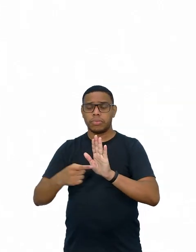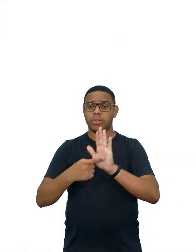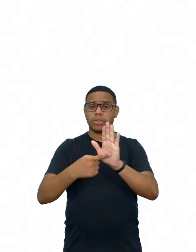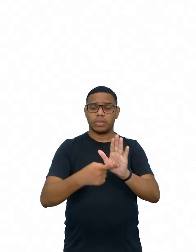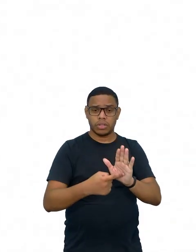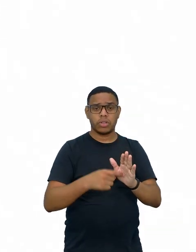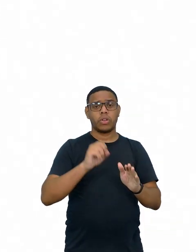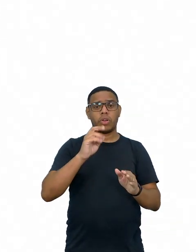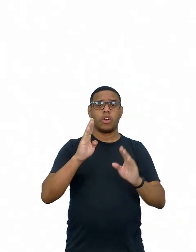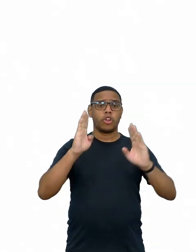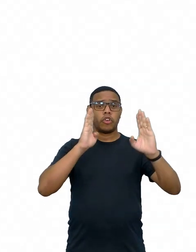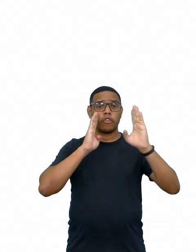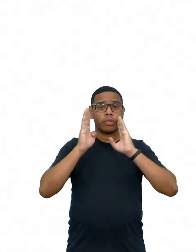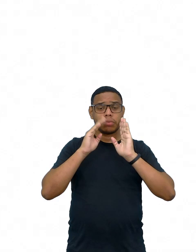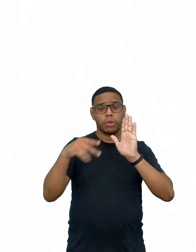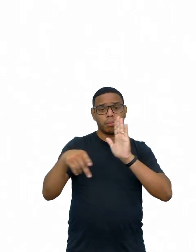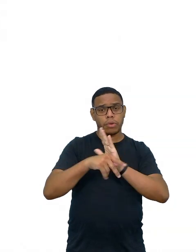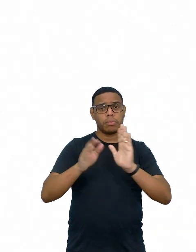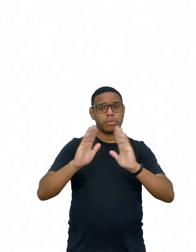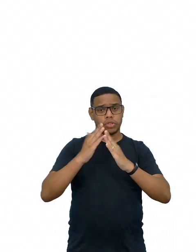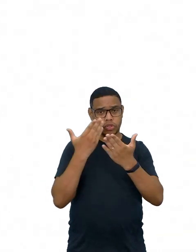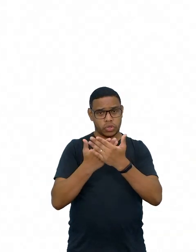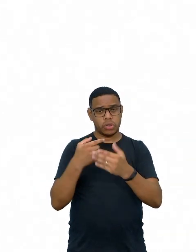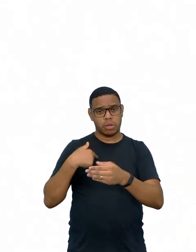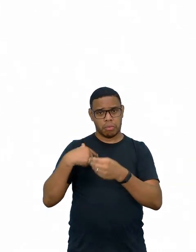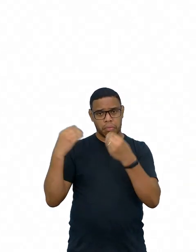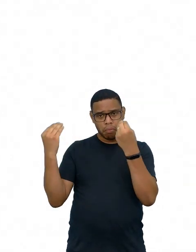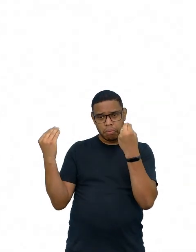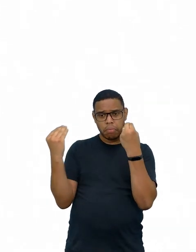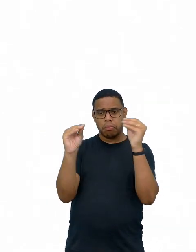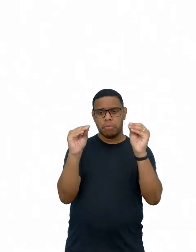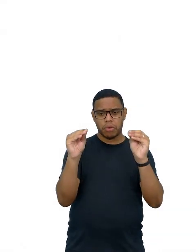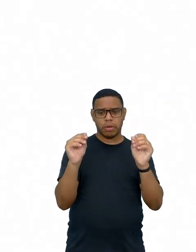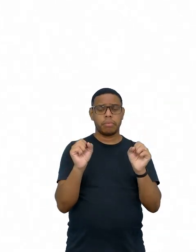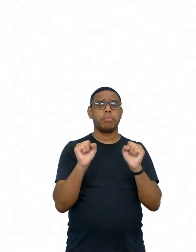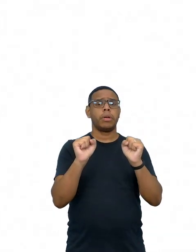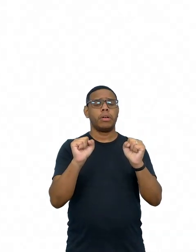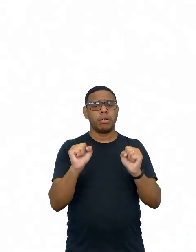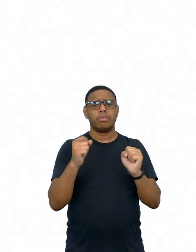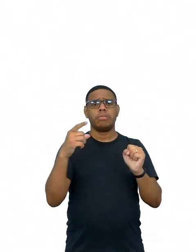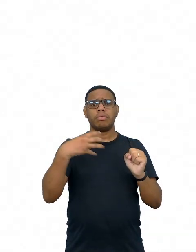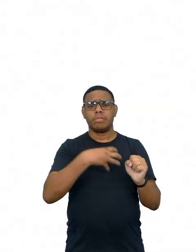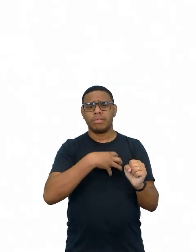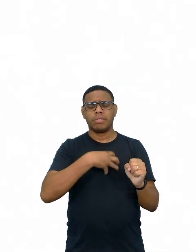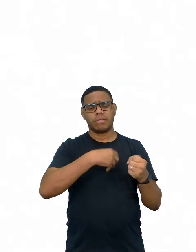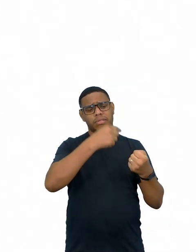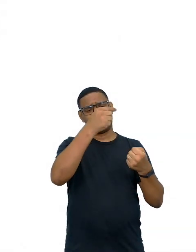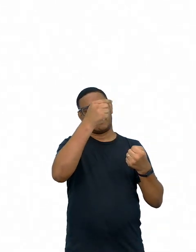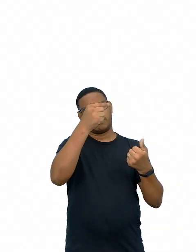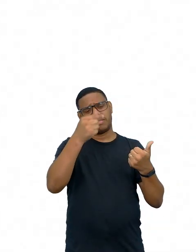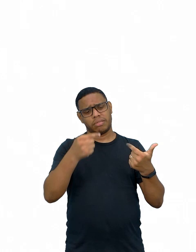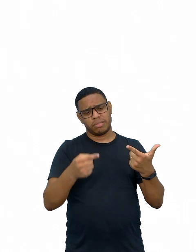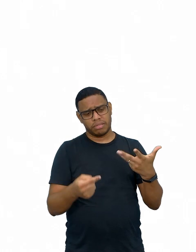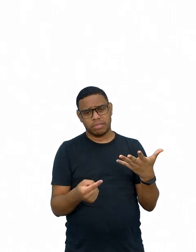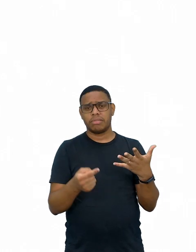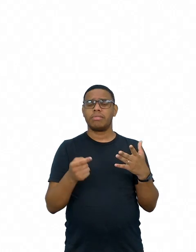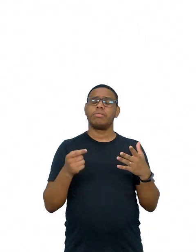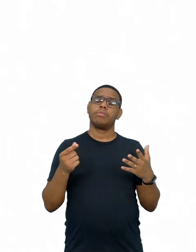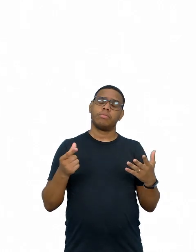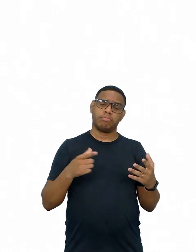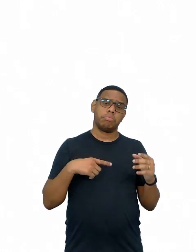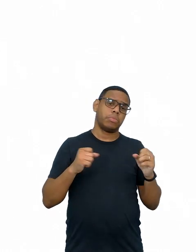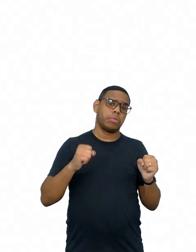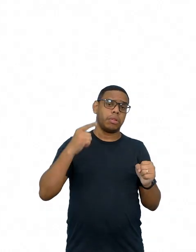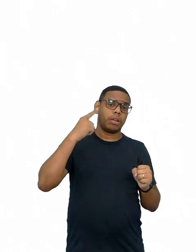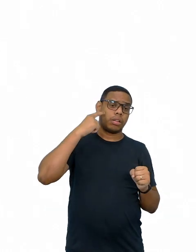no Facebook da escola. Existem várias formas do aluno ver o seu trabalho e falar, olha, aquilo ali fui eu quem